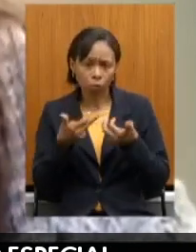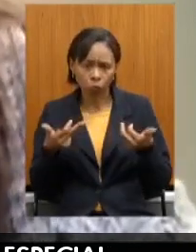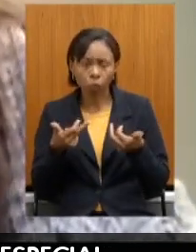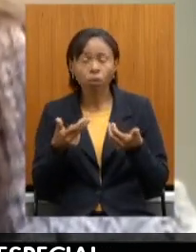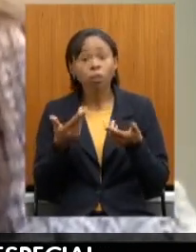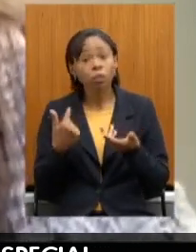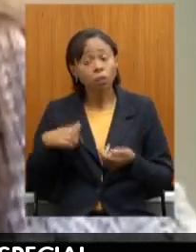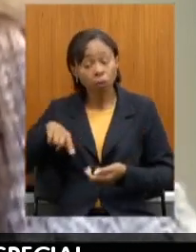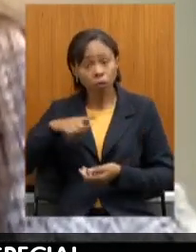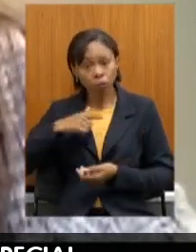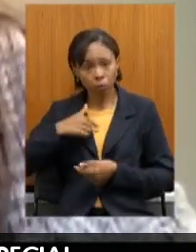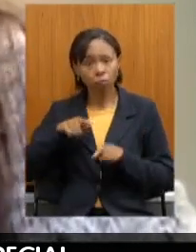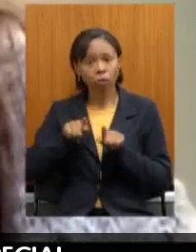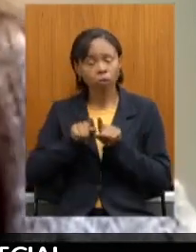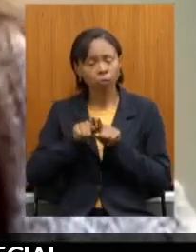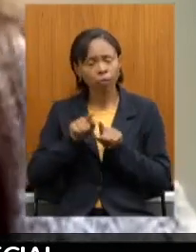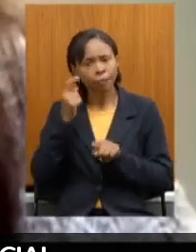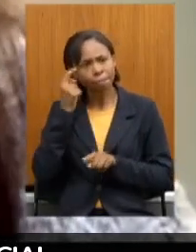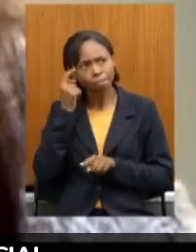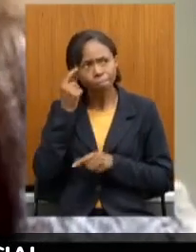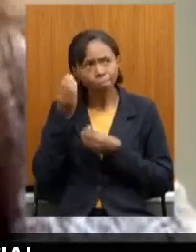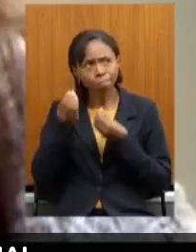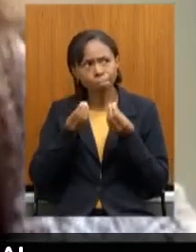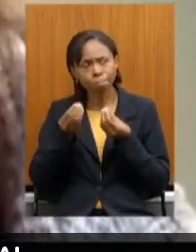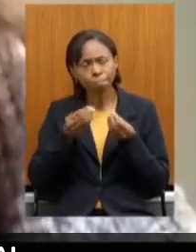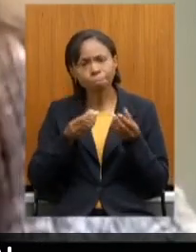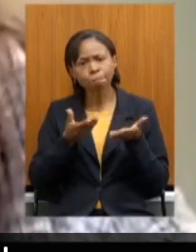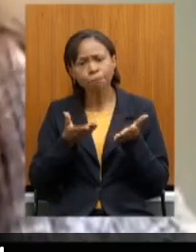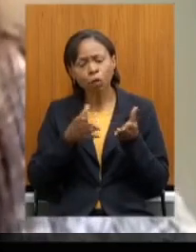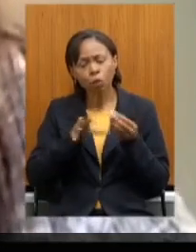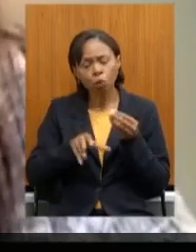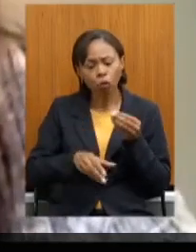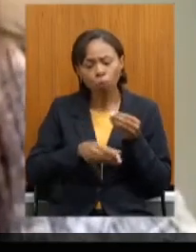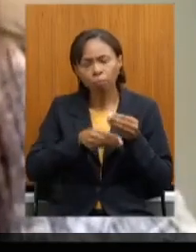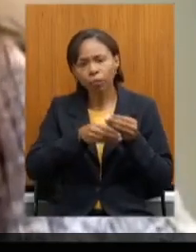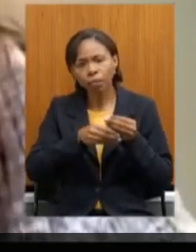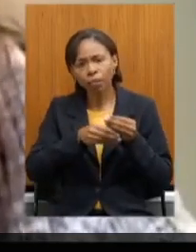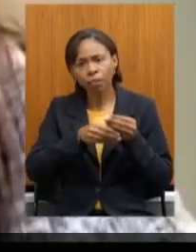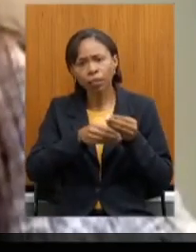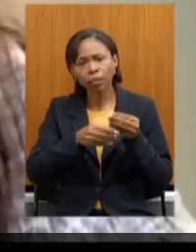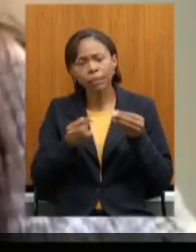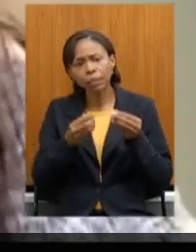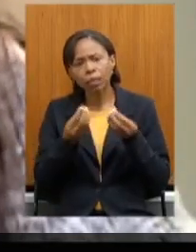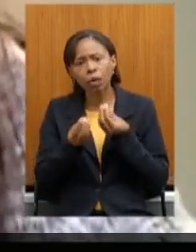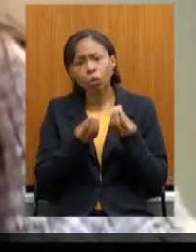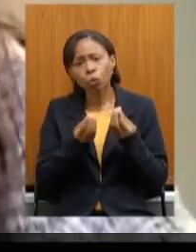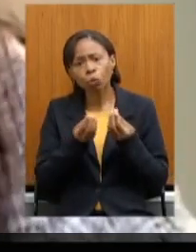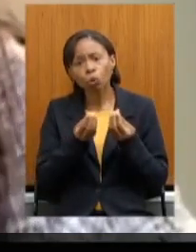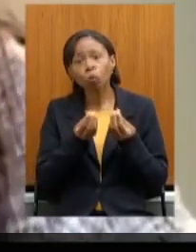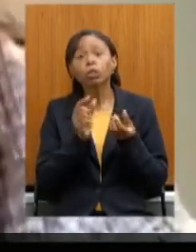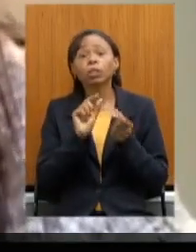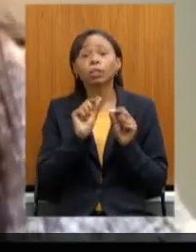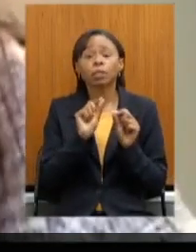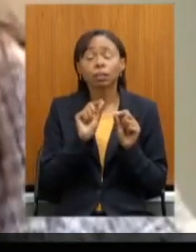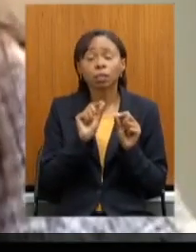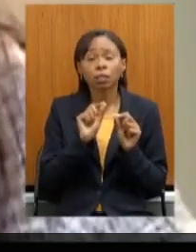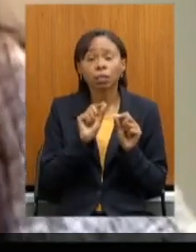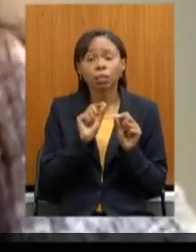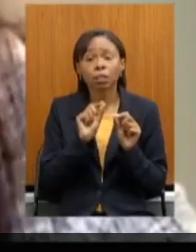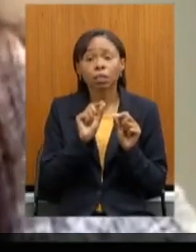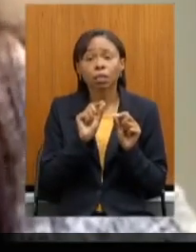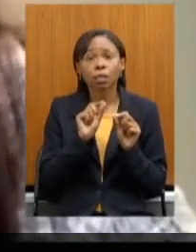já estamos estudando uma emenda, né? E pensando na apresentação dela, sobre a migração para a